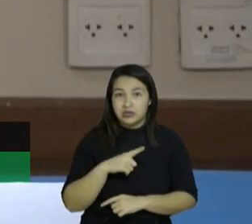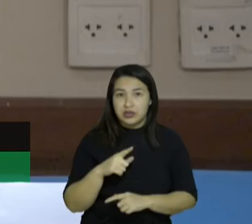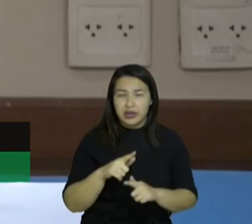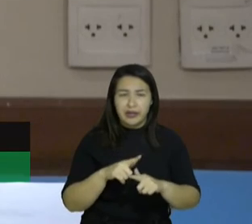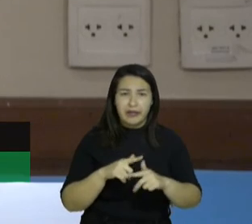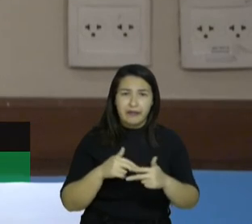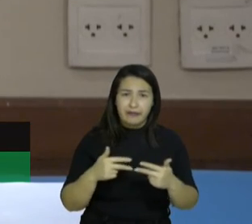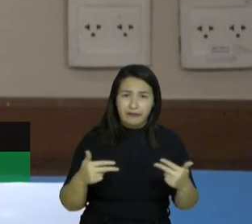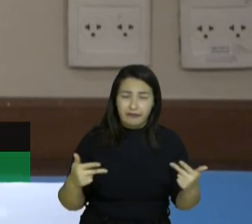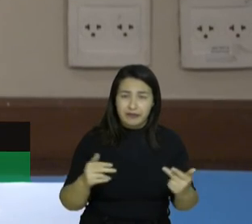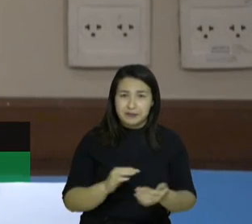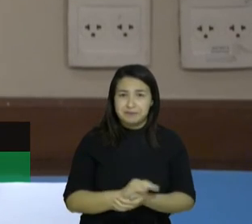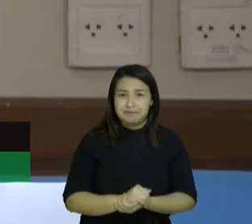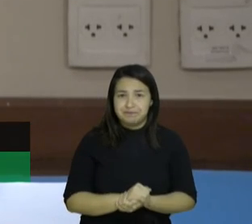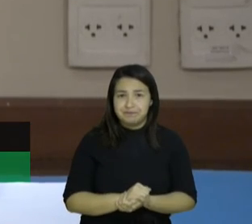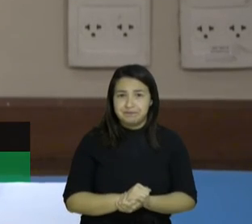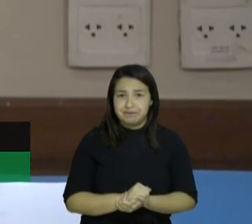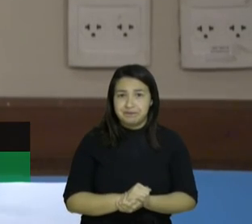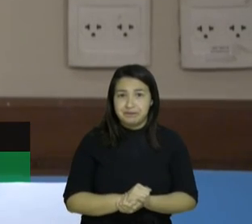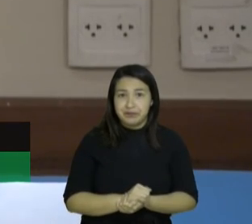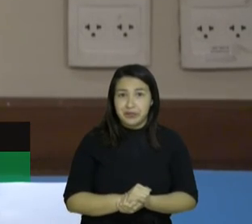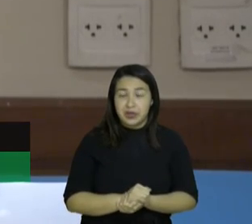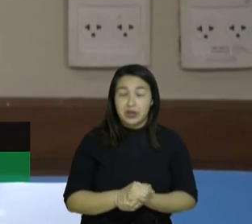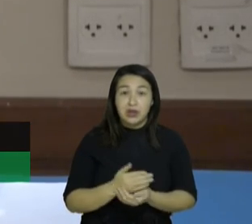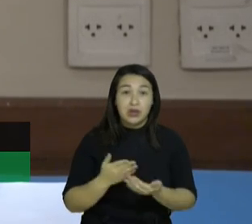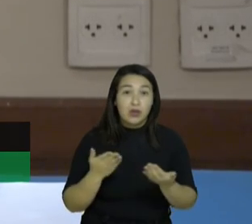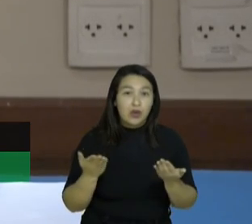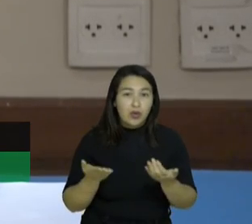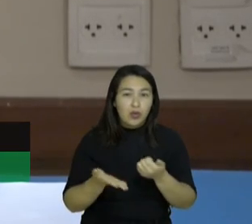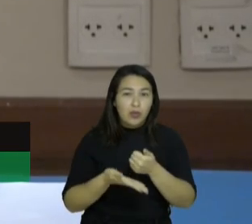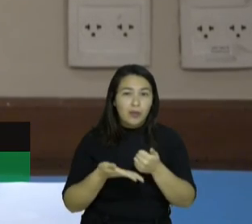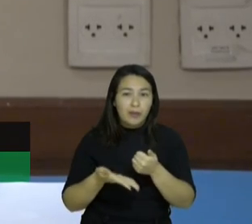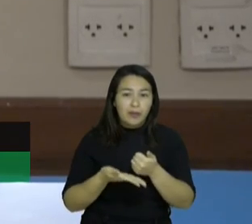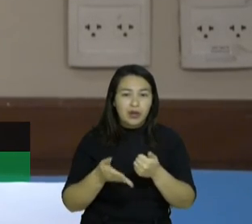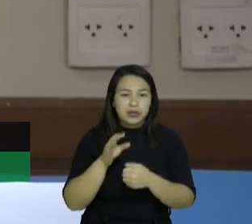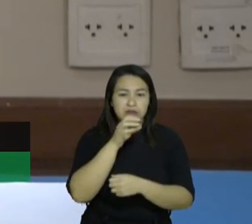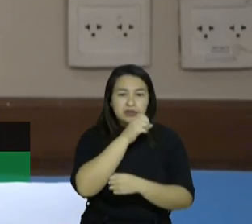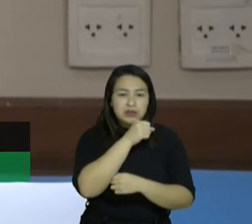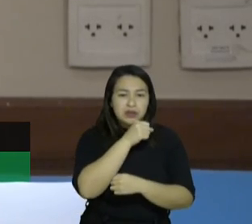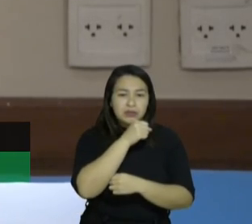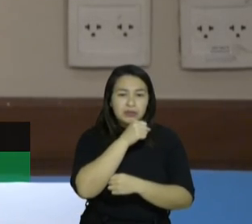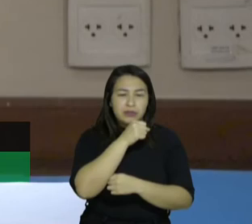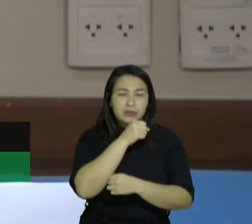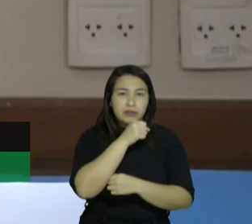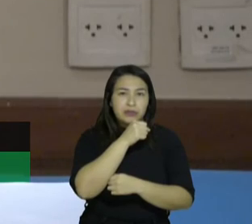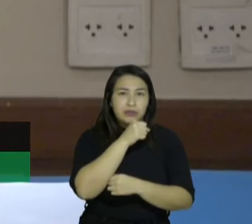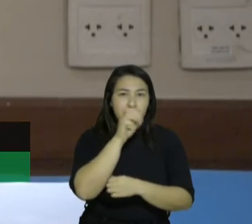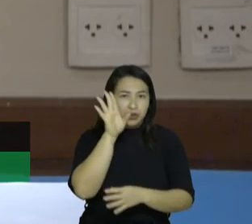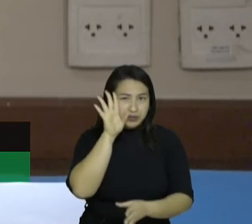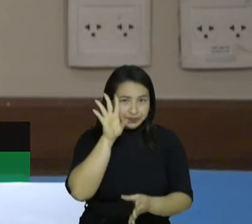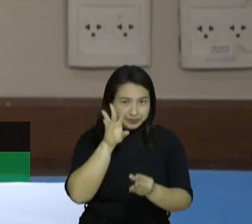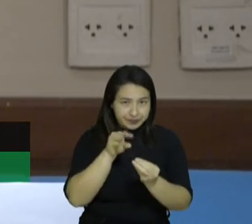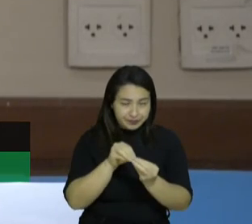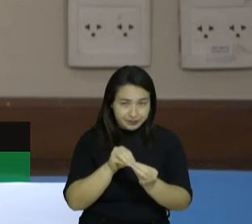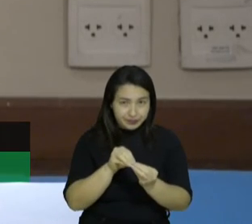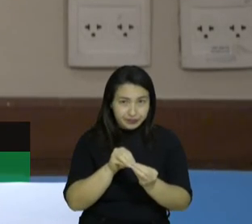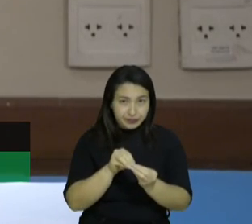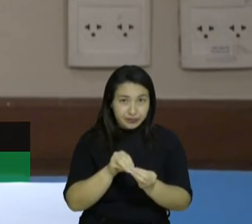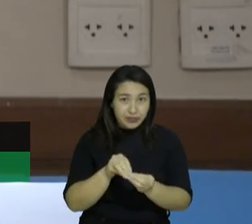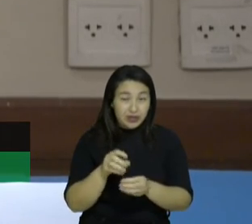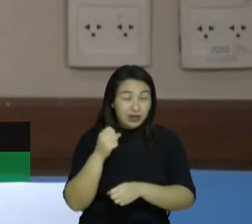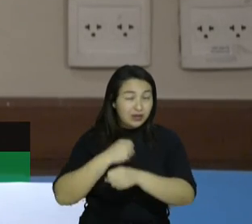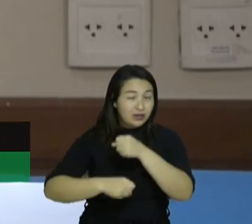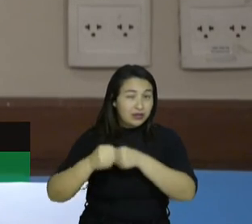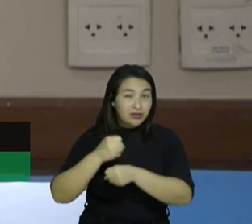derivados né então partindo desse princípio rapidamente né fazendo uma síntese do que foi falado até agora é lá em